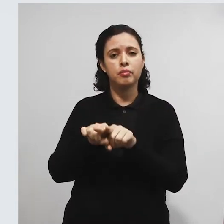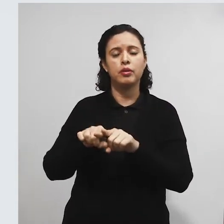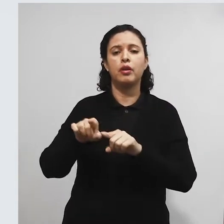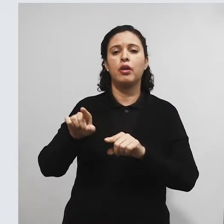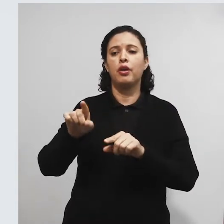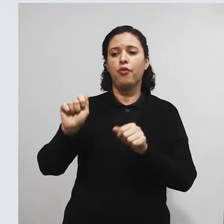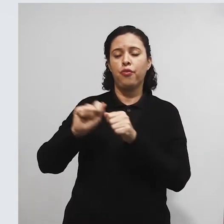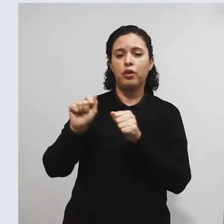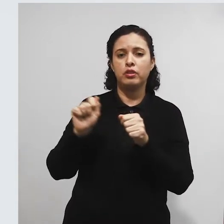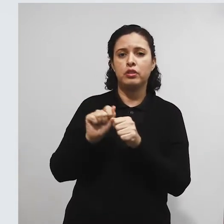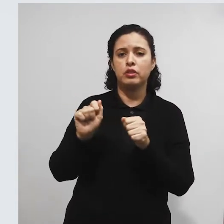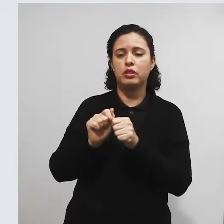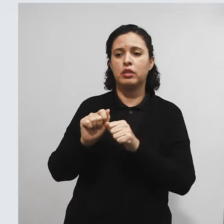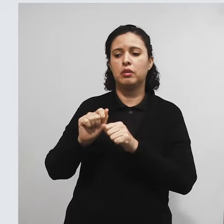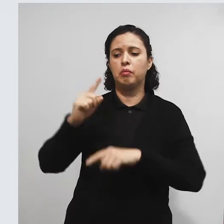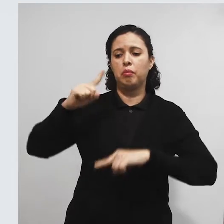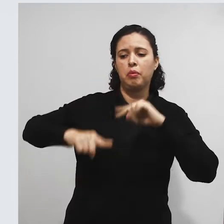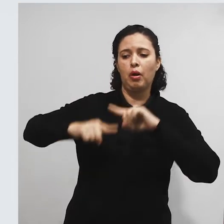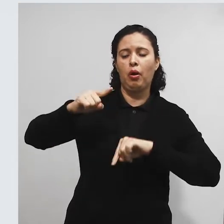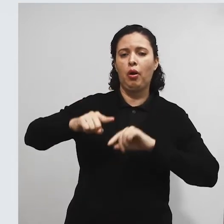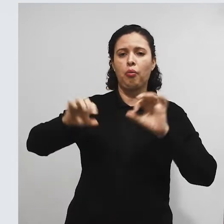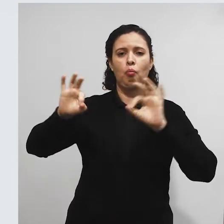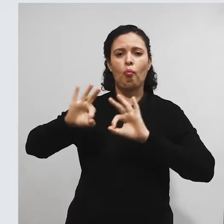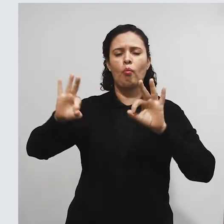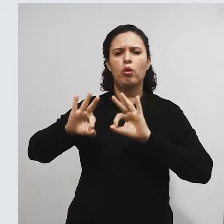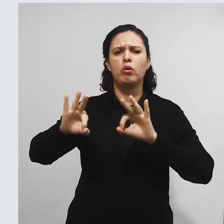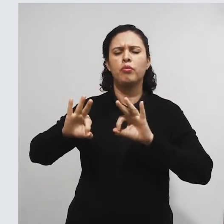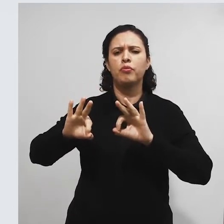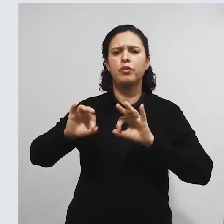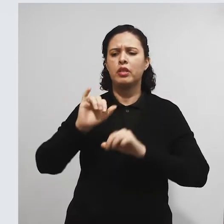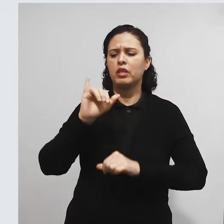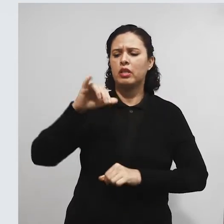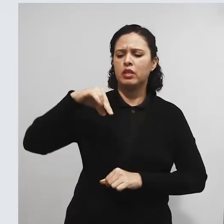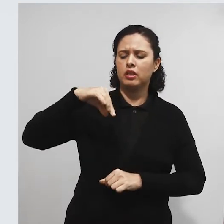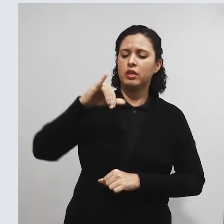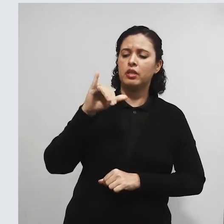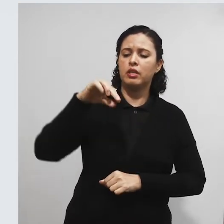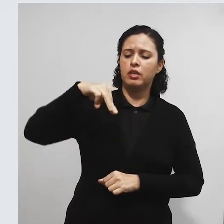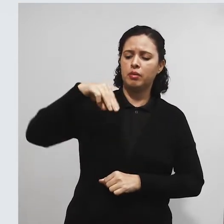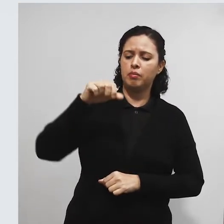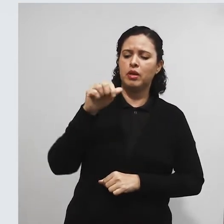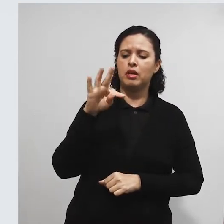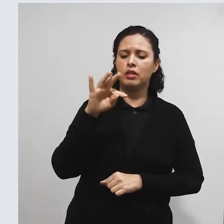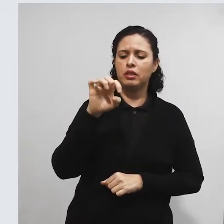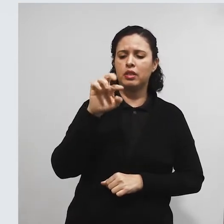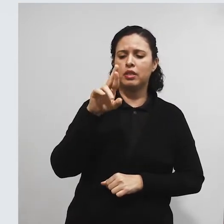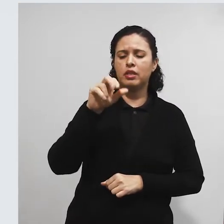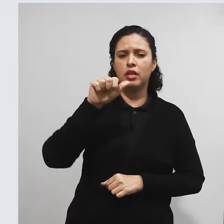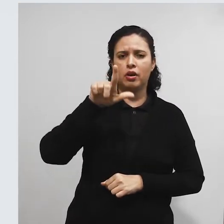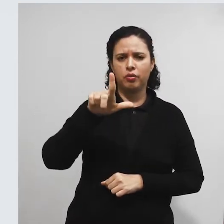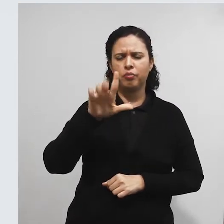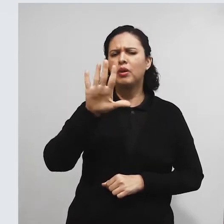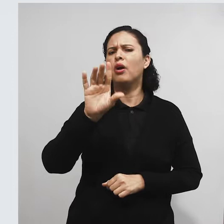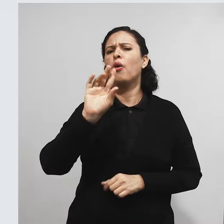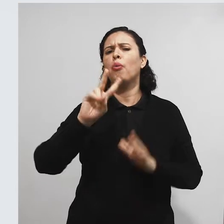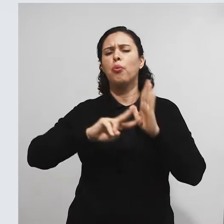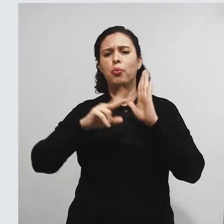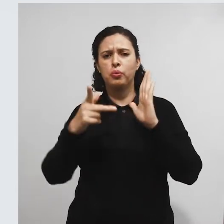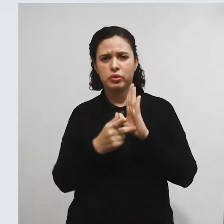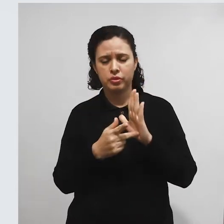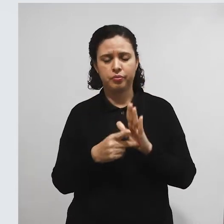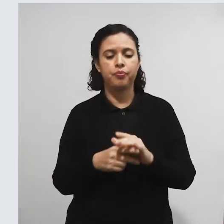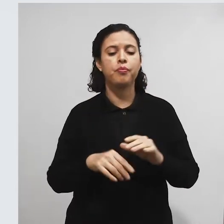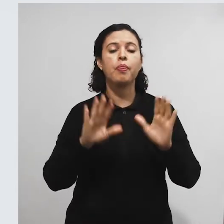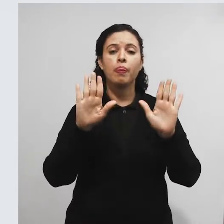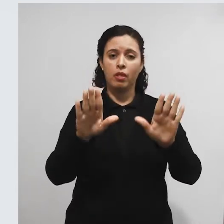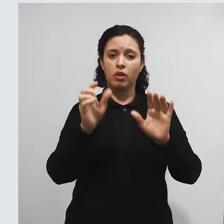fazer imaterial. E aí você me pergunta, professor, mas o que é isso? Fazer material e fazer